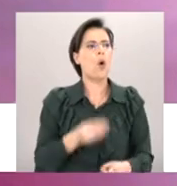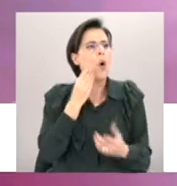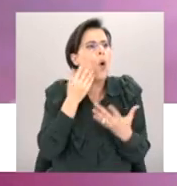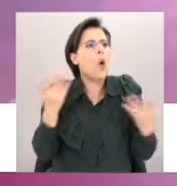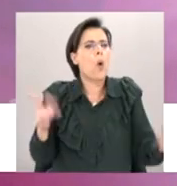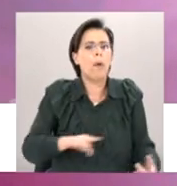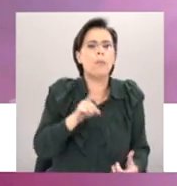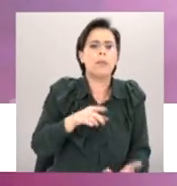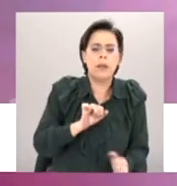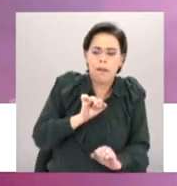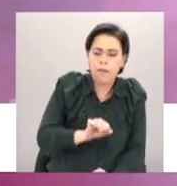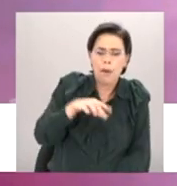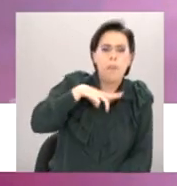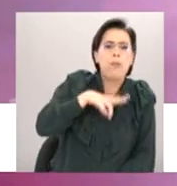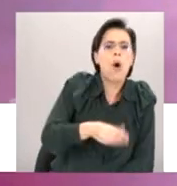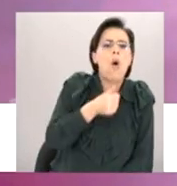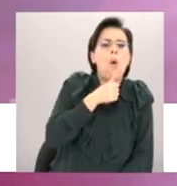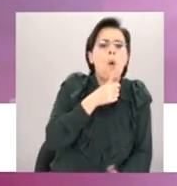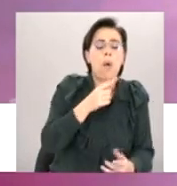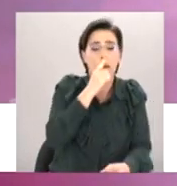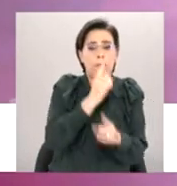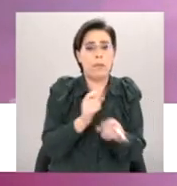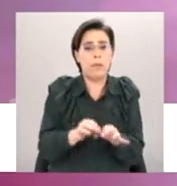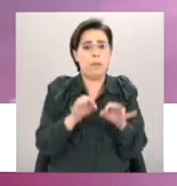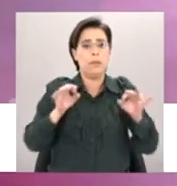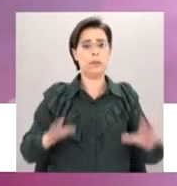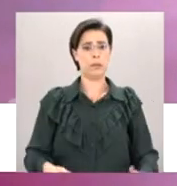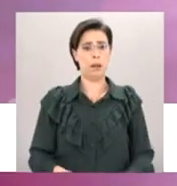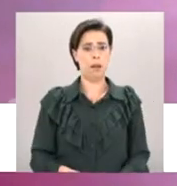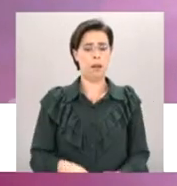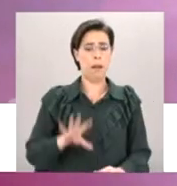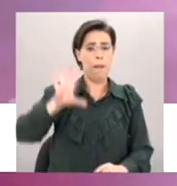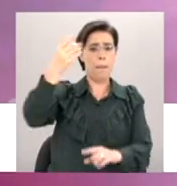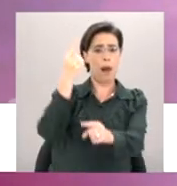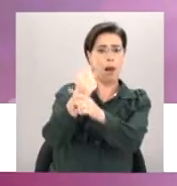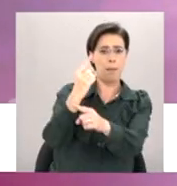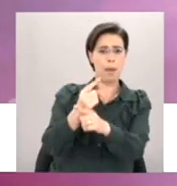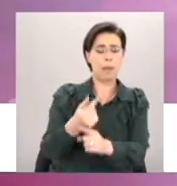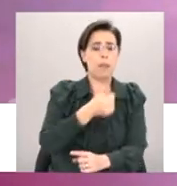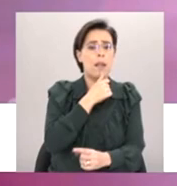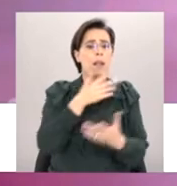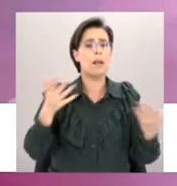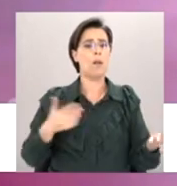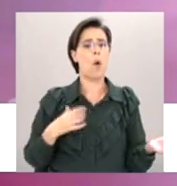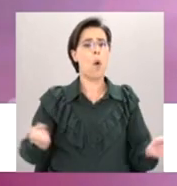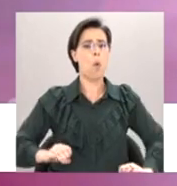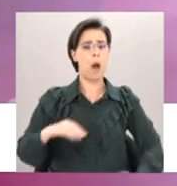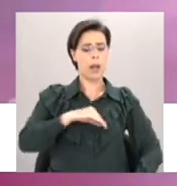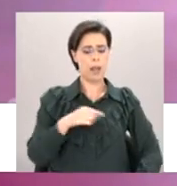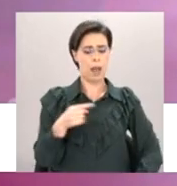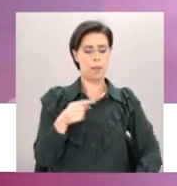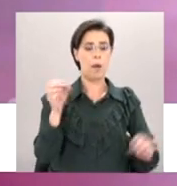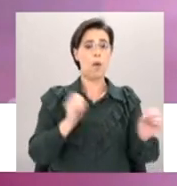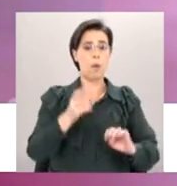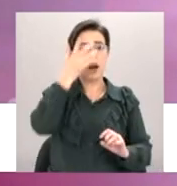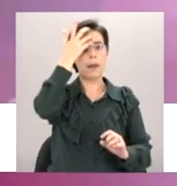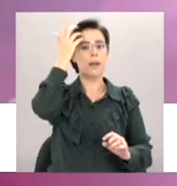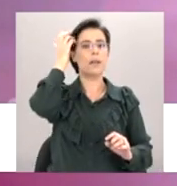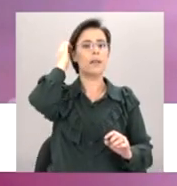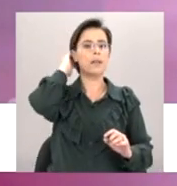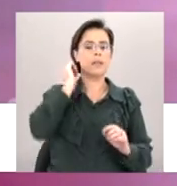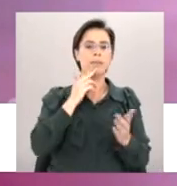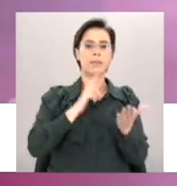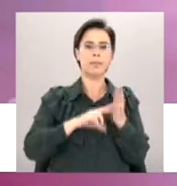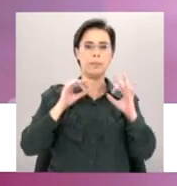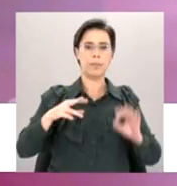tem uma habilidade de Portugal conta pessoal forma como se aplicam a verdade esse países basta decidir que não temos um salário mínimo nacional aliás em